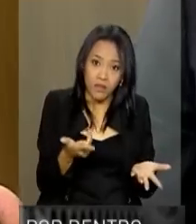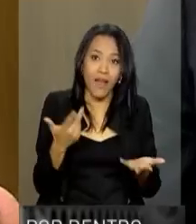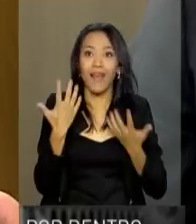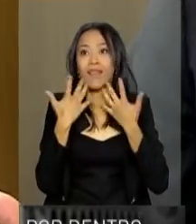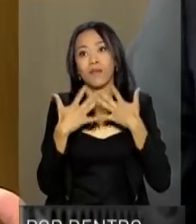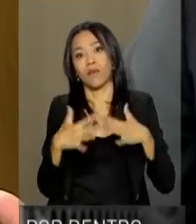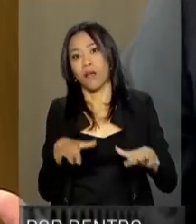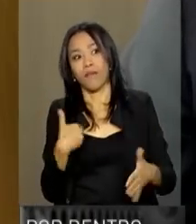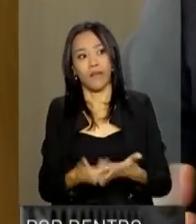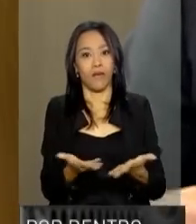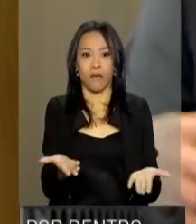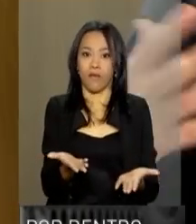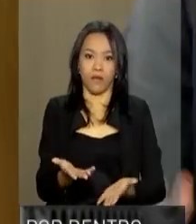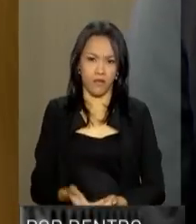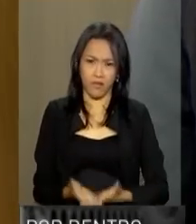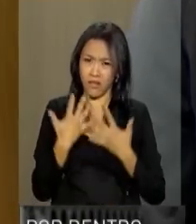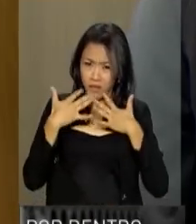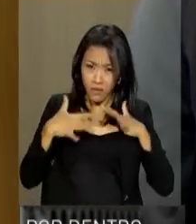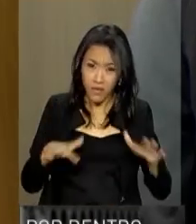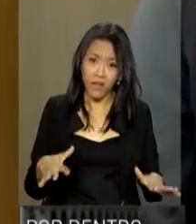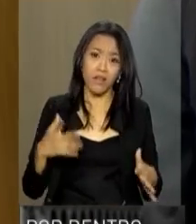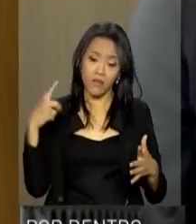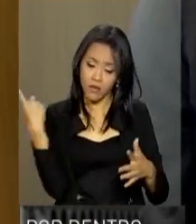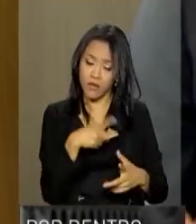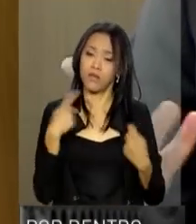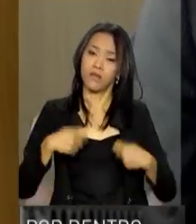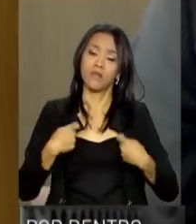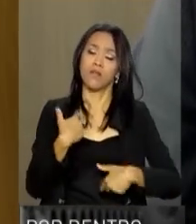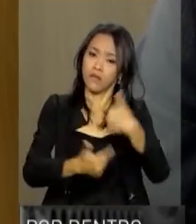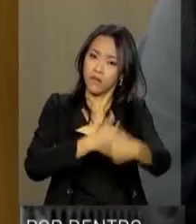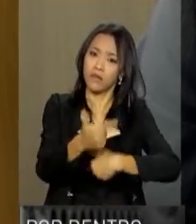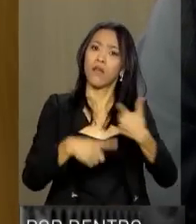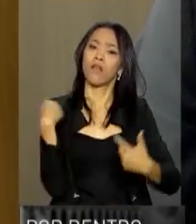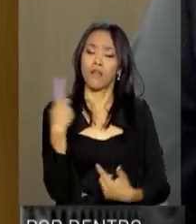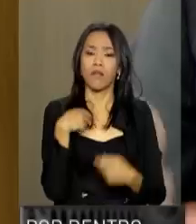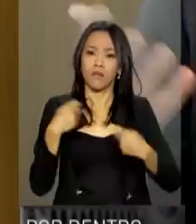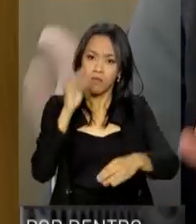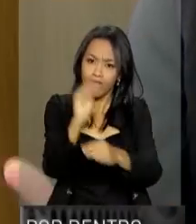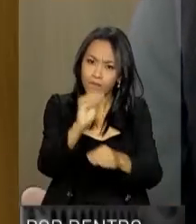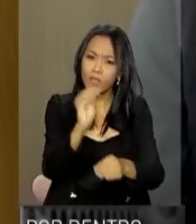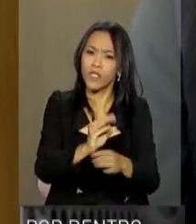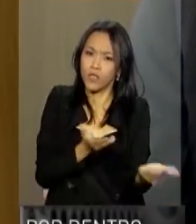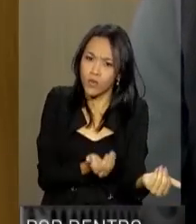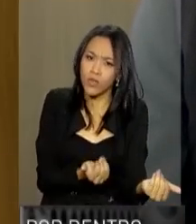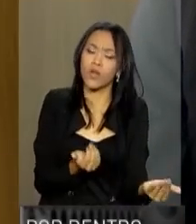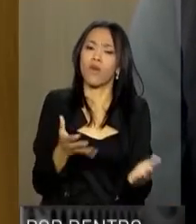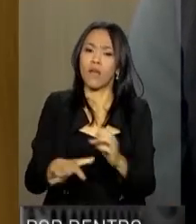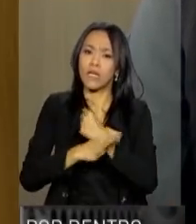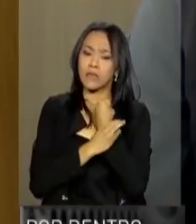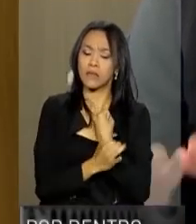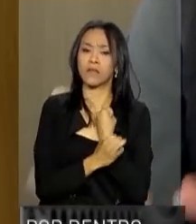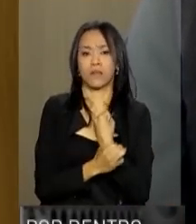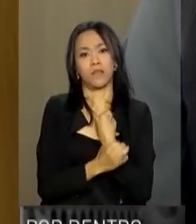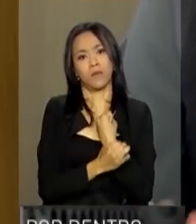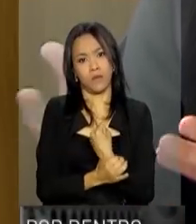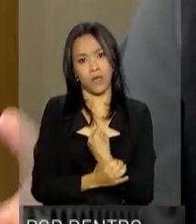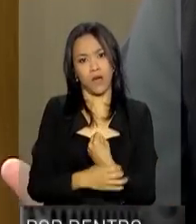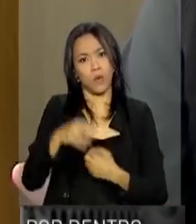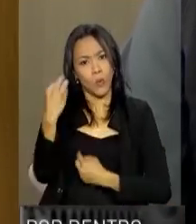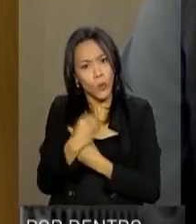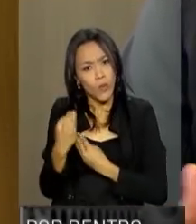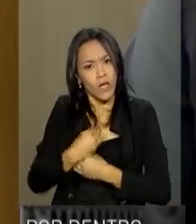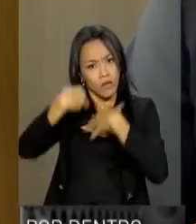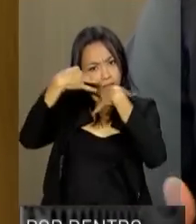natural até agora nós temos que entrar nessa questão não tenho que proteger os nossos jovens não têm que garantir um tratamento é efetivo